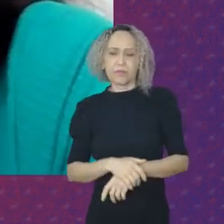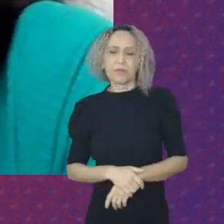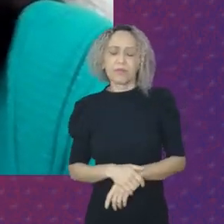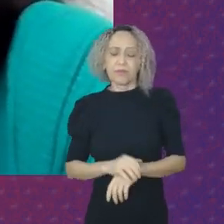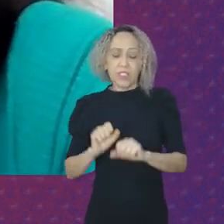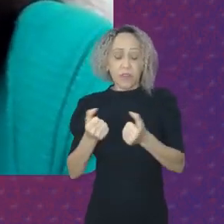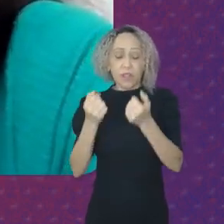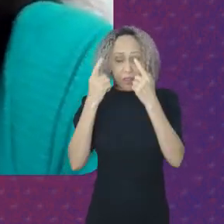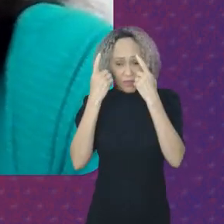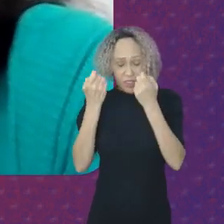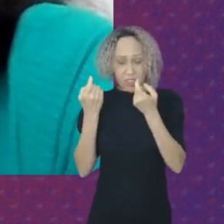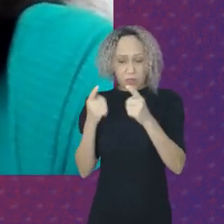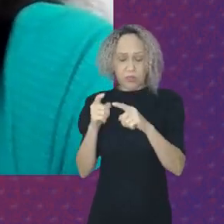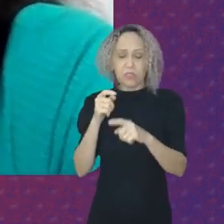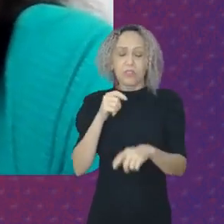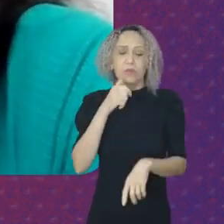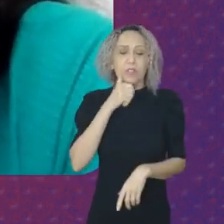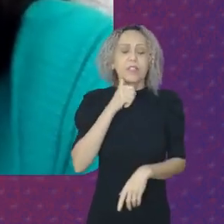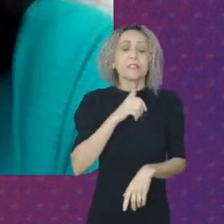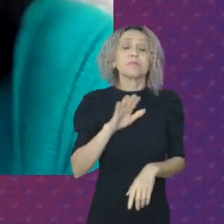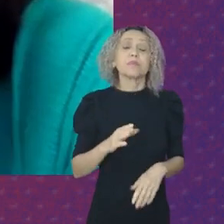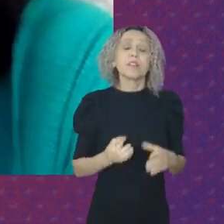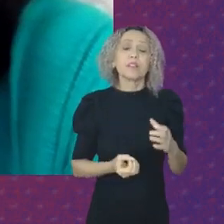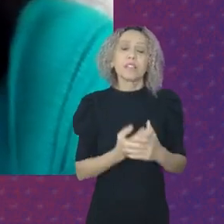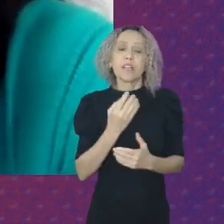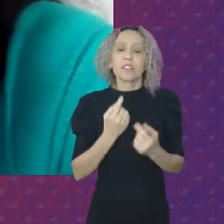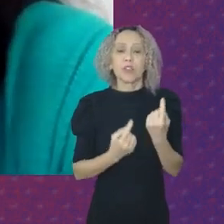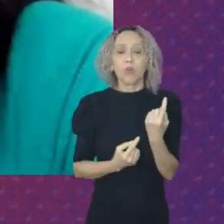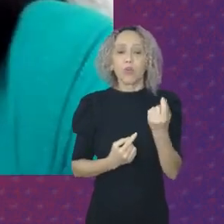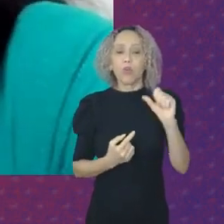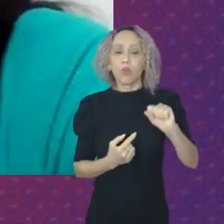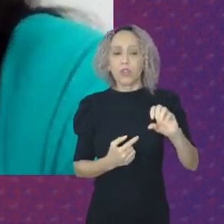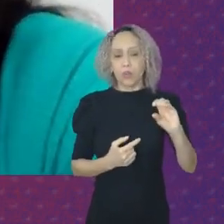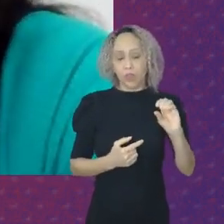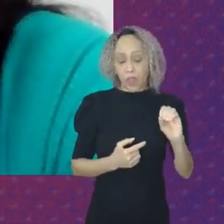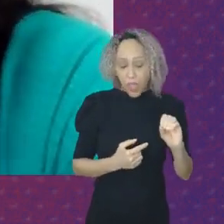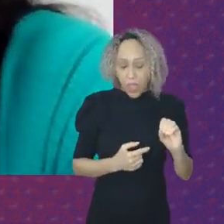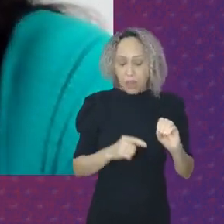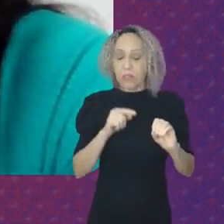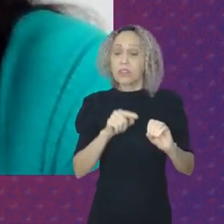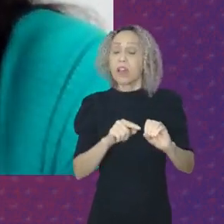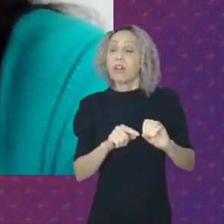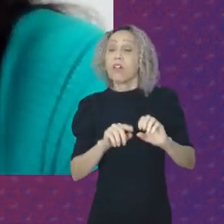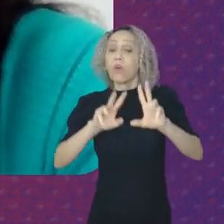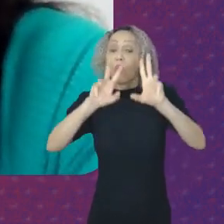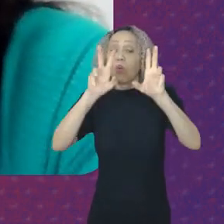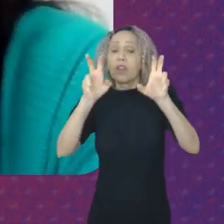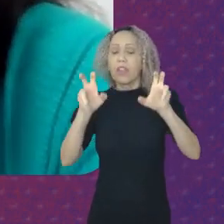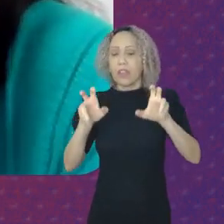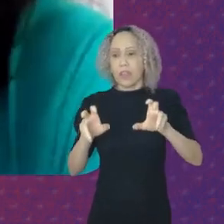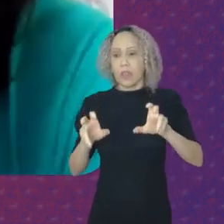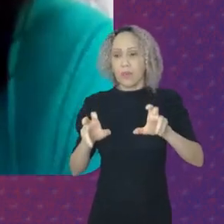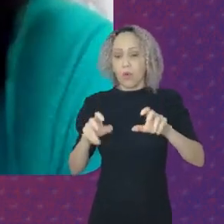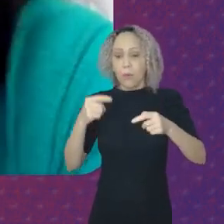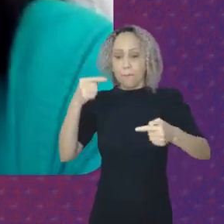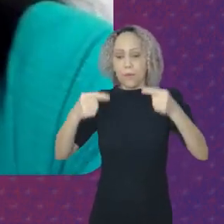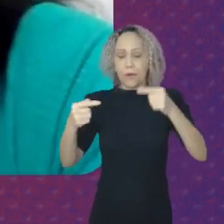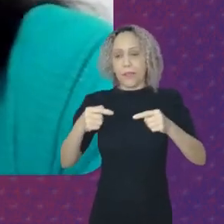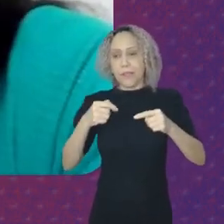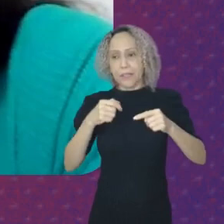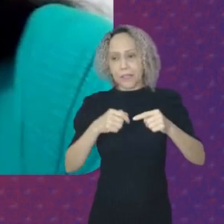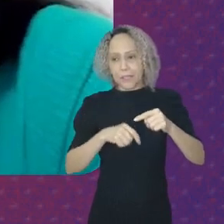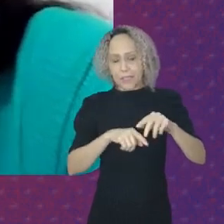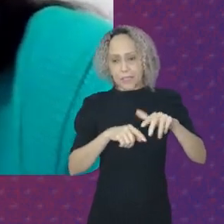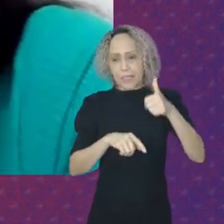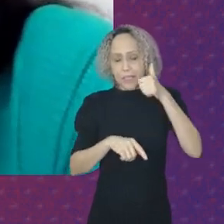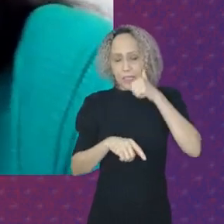criação do Ligue 180, essa temática de violência de gênero passa para um caráter mais executivo, né,